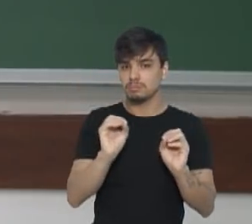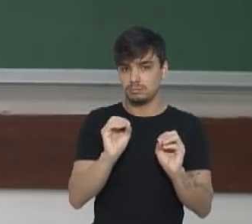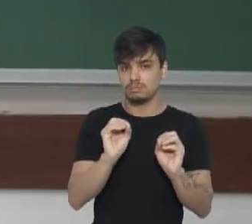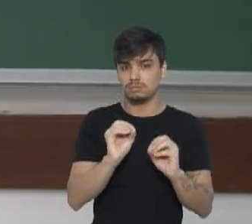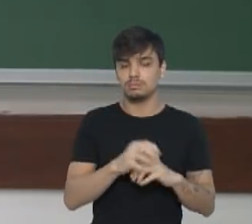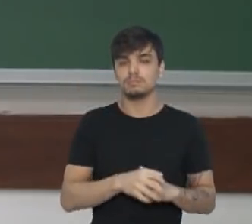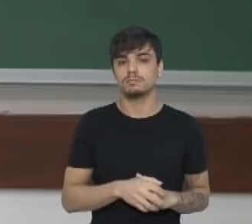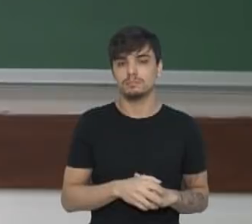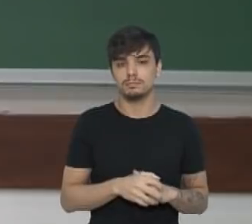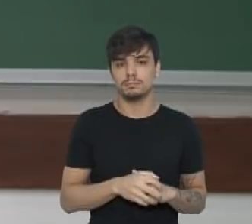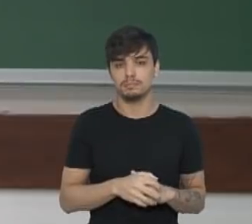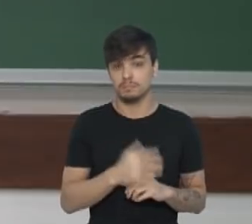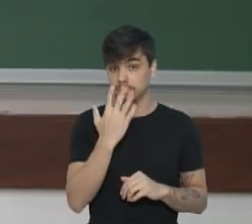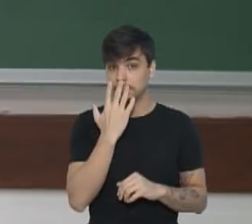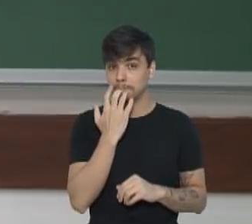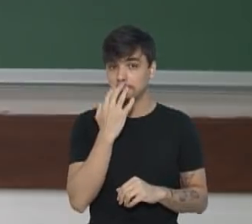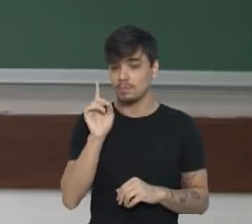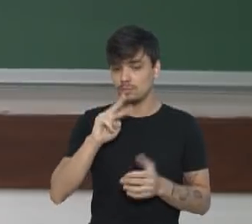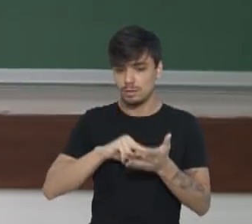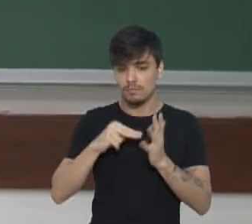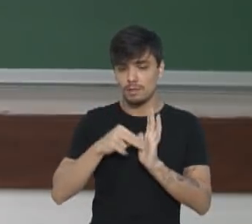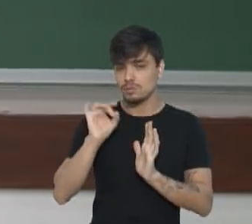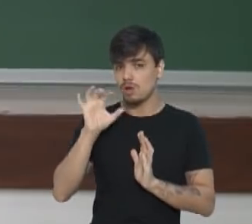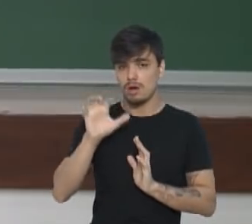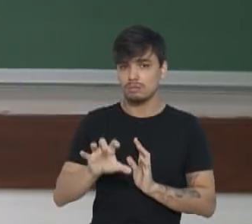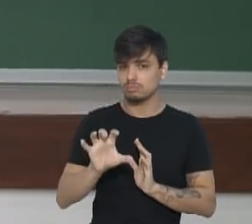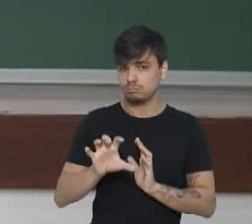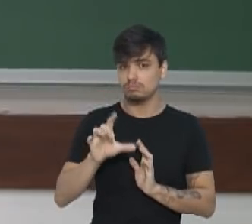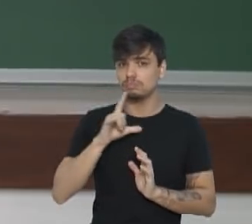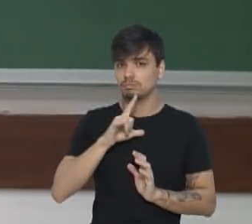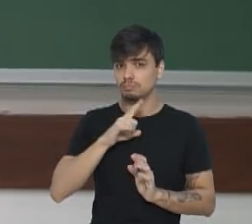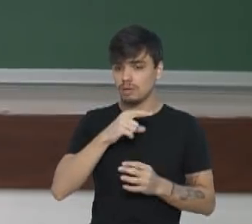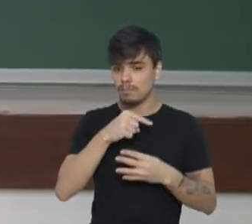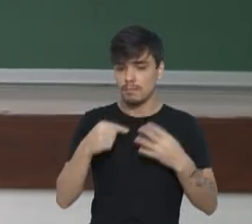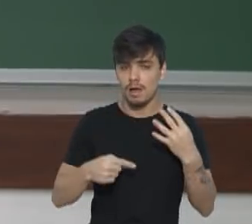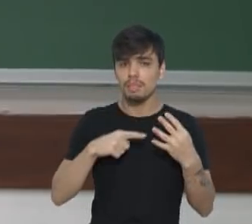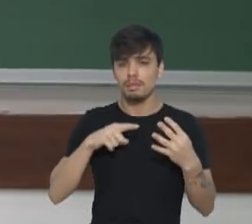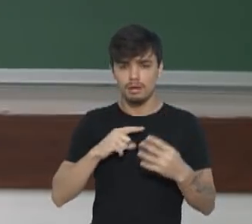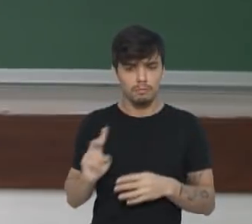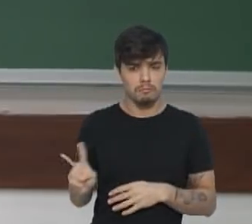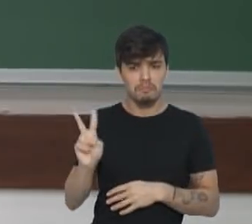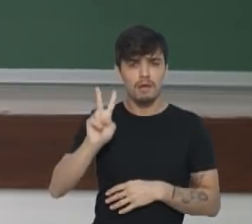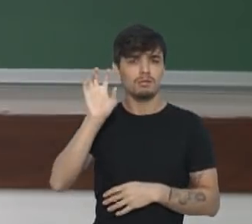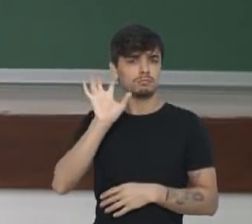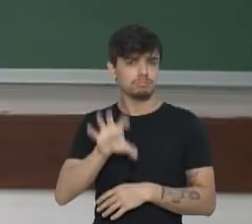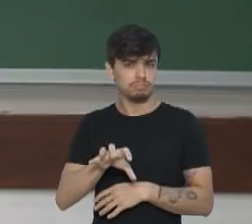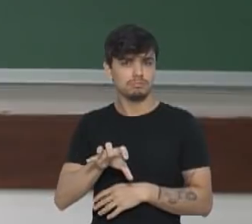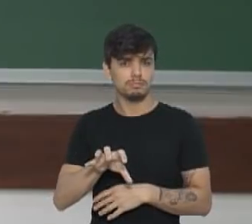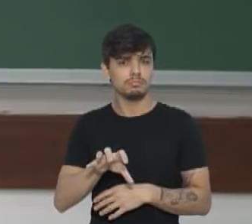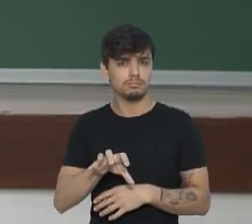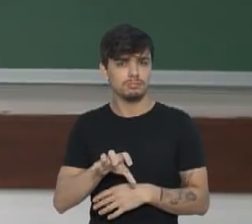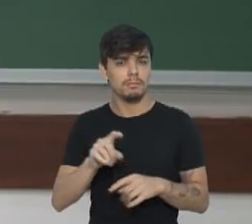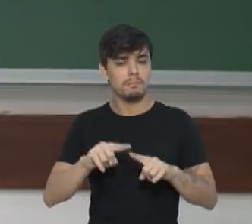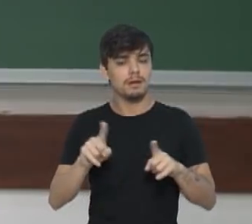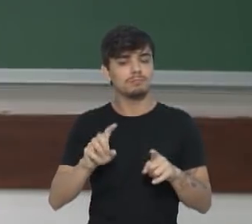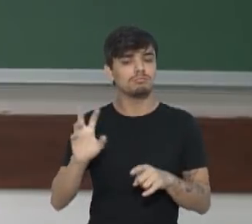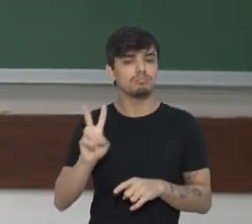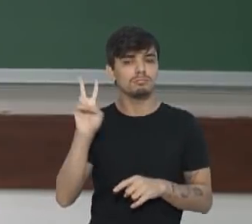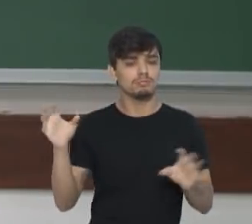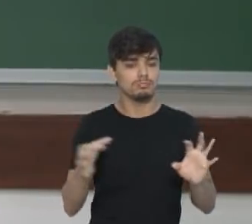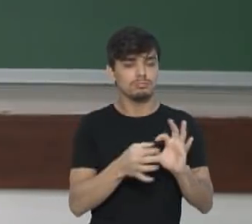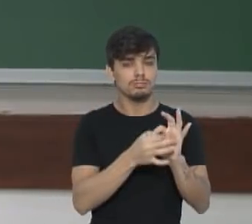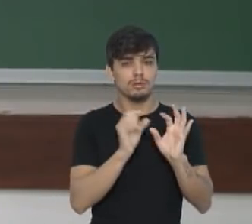ação. Para o Nietzsche não é só isso. Para o Nietzsche, o niilista é aquele que tem um valor para embasar a sua ação, mas esse valor está pautado